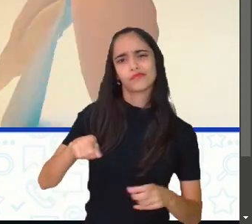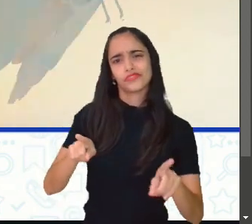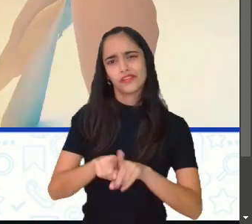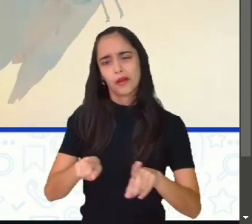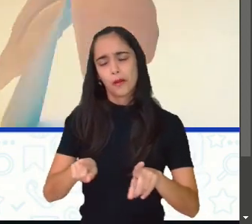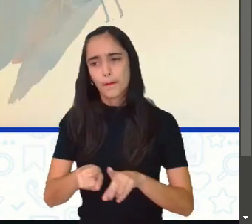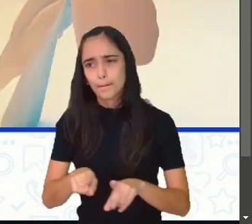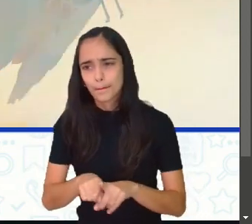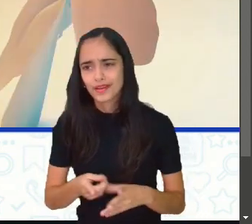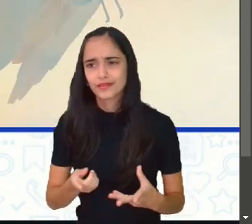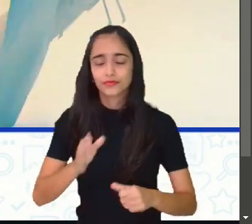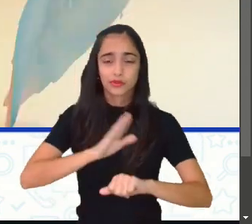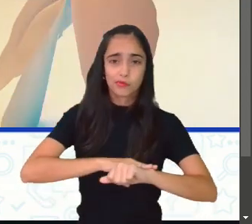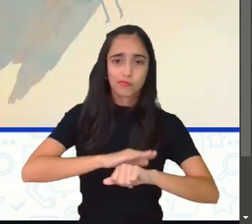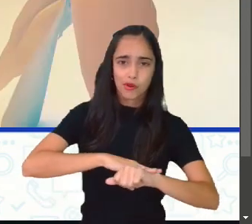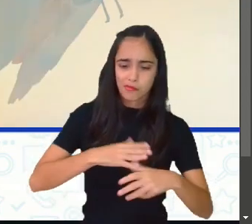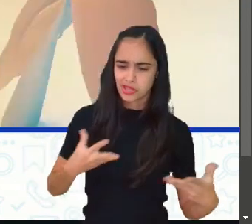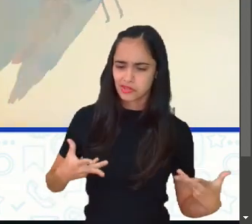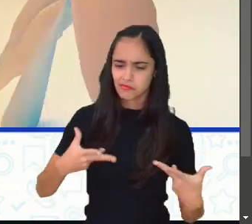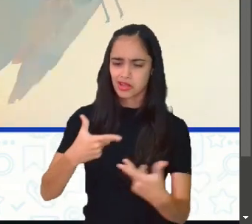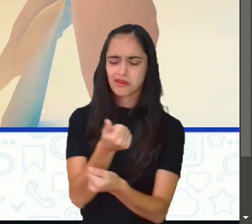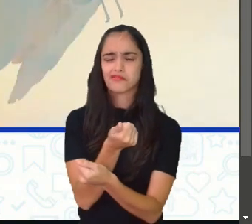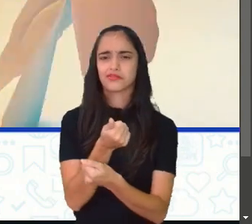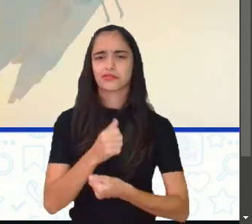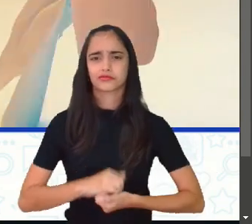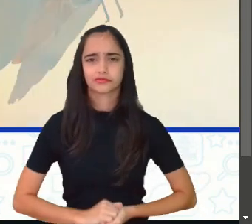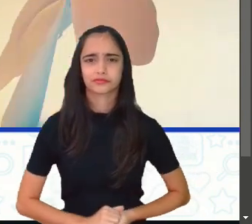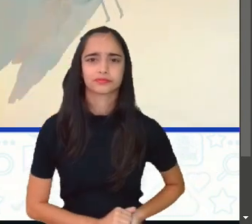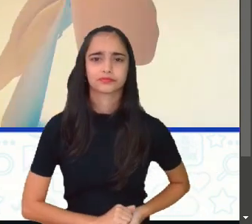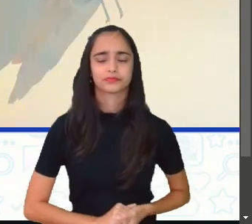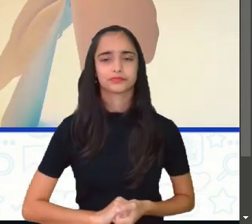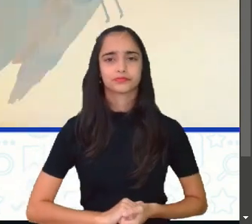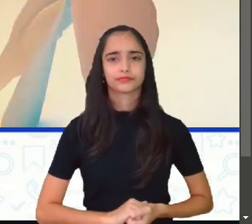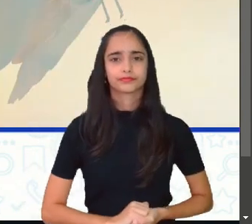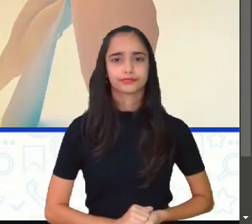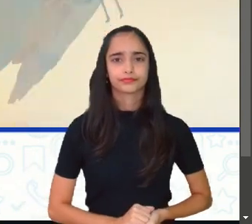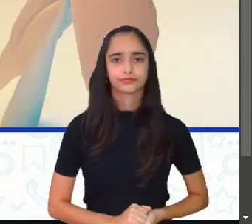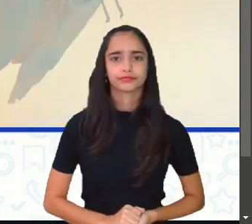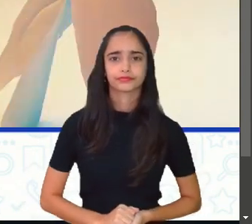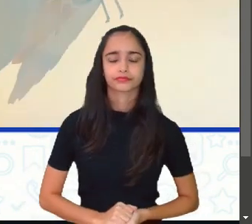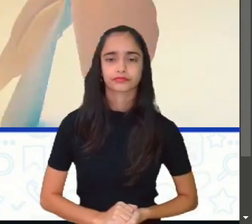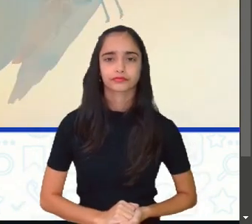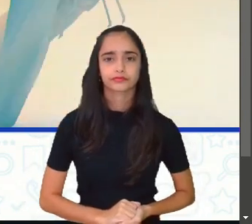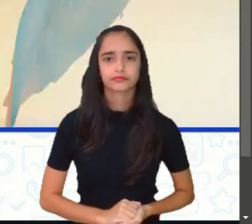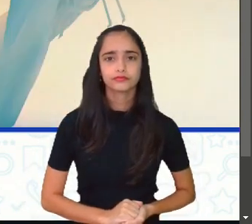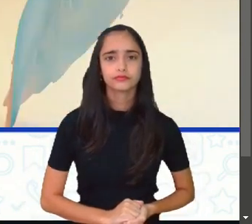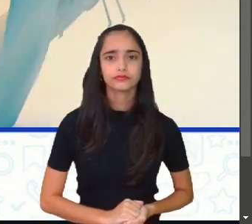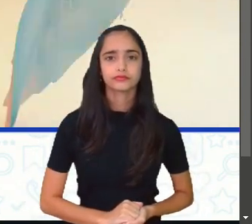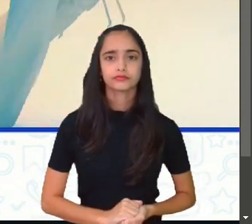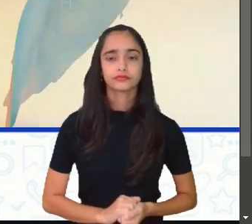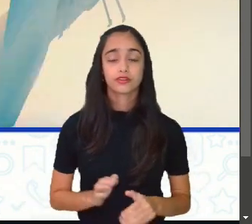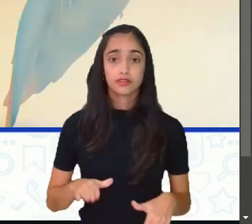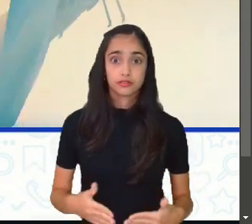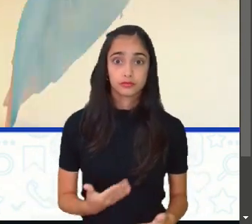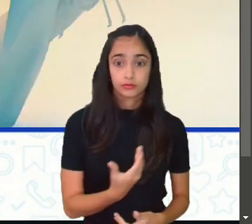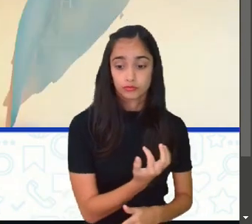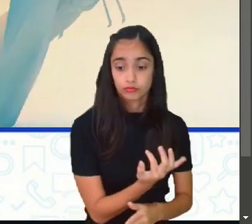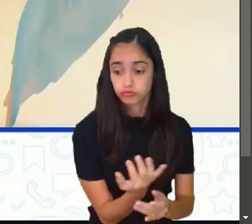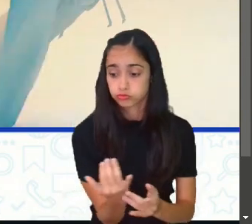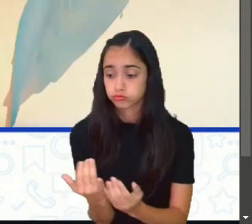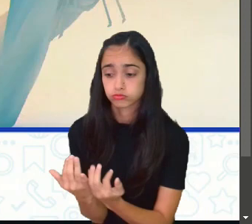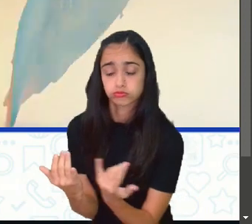do ano, né? Ao contrário do inverno, que a gente sempre fica meio encolhidinho, né? Com frio. Talvez no bosque. Para o bosque foi a